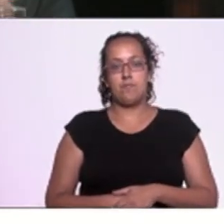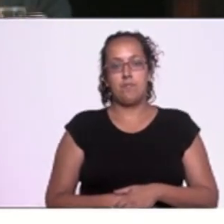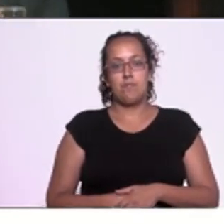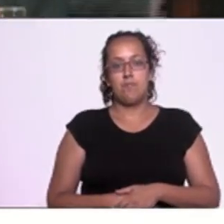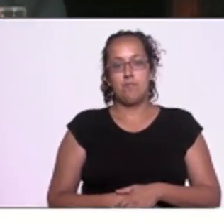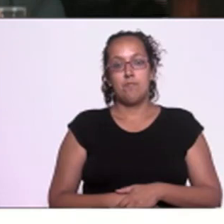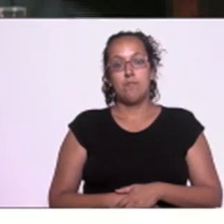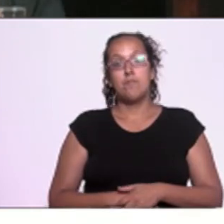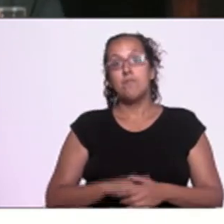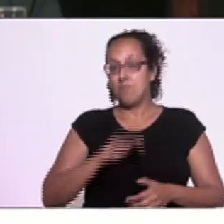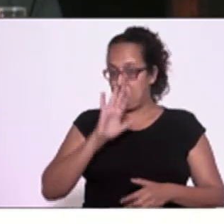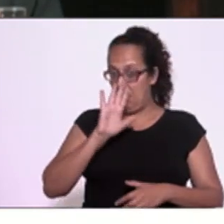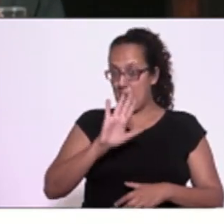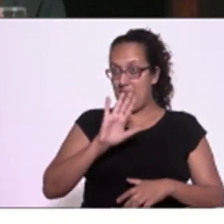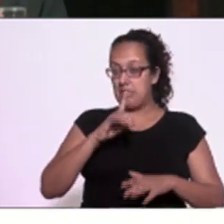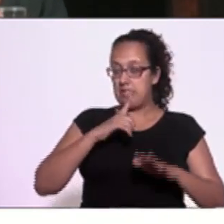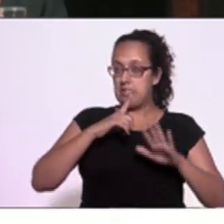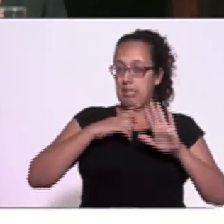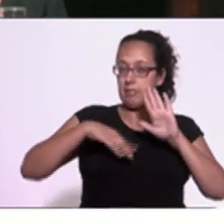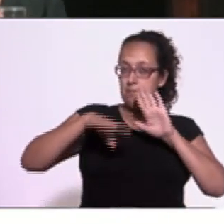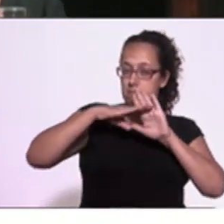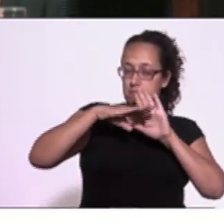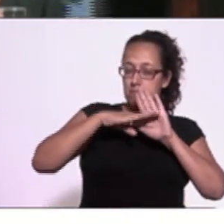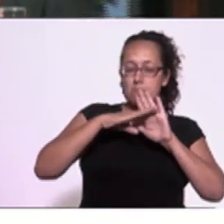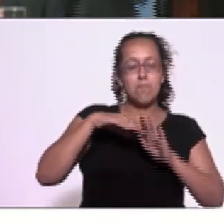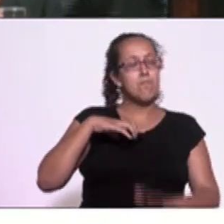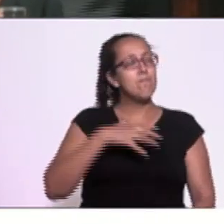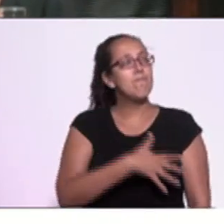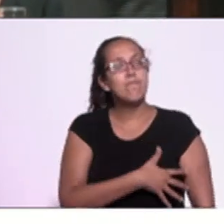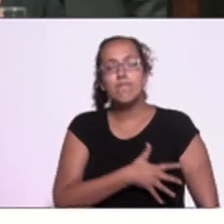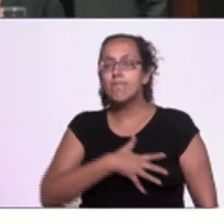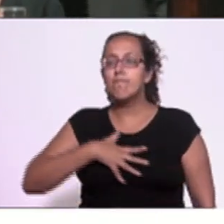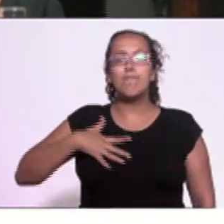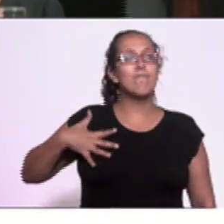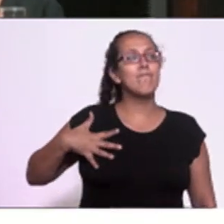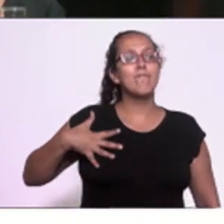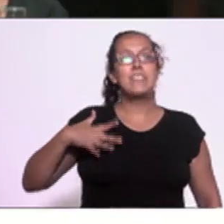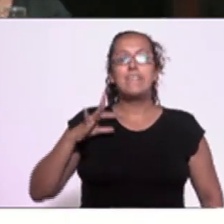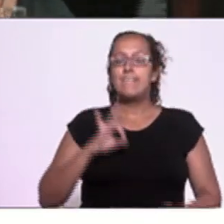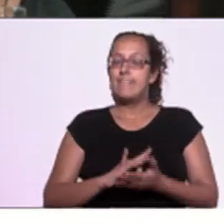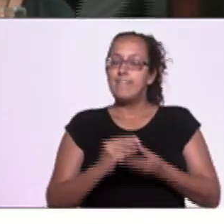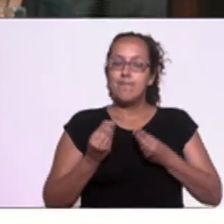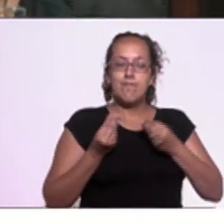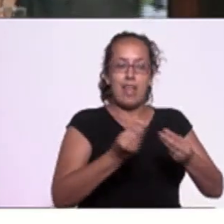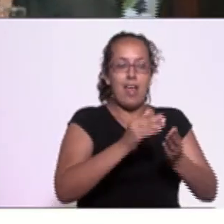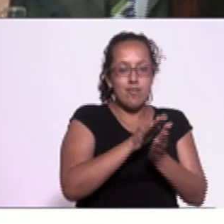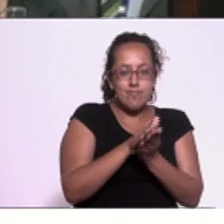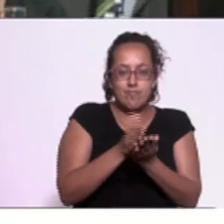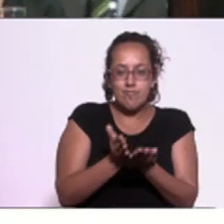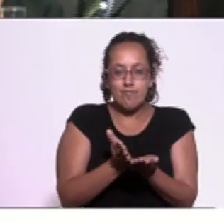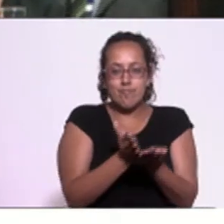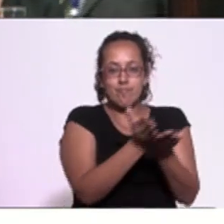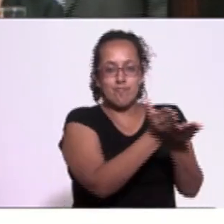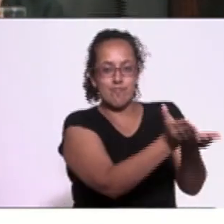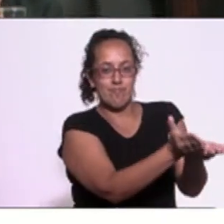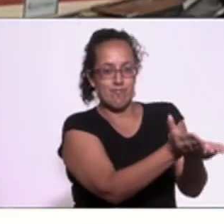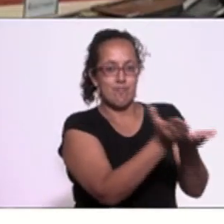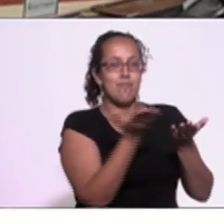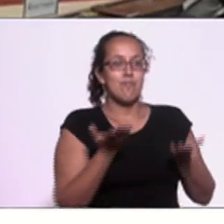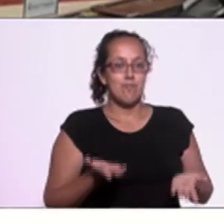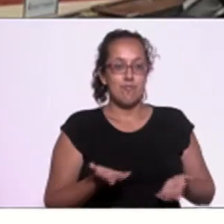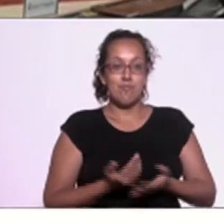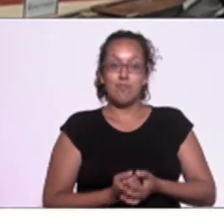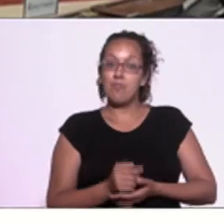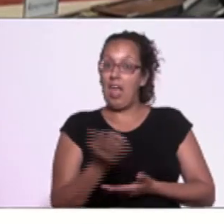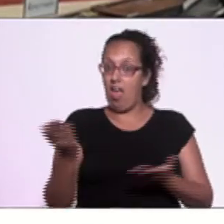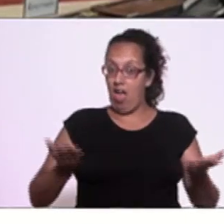é uma comenda que nos orgulhamos sempre de entregá-la. Para fazer o uso